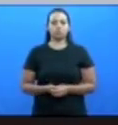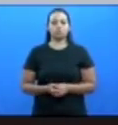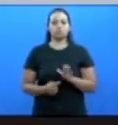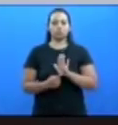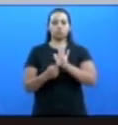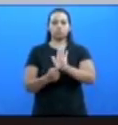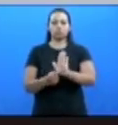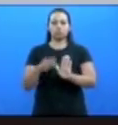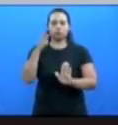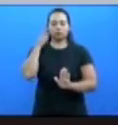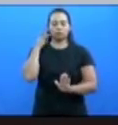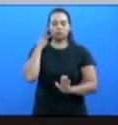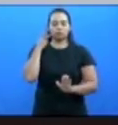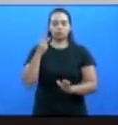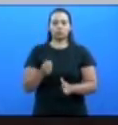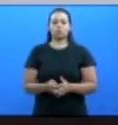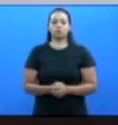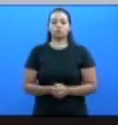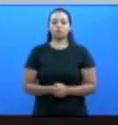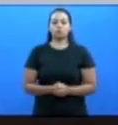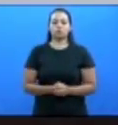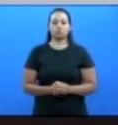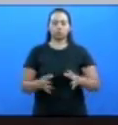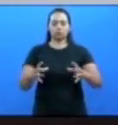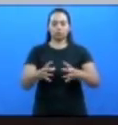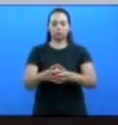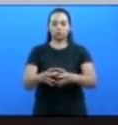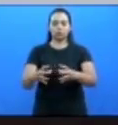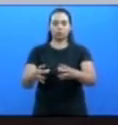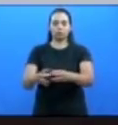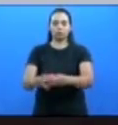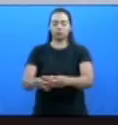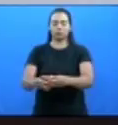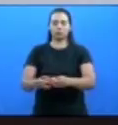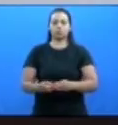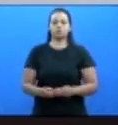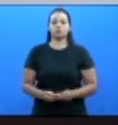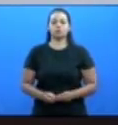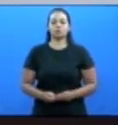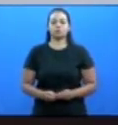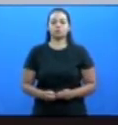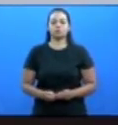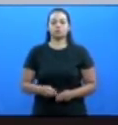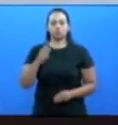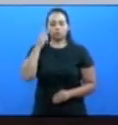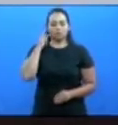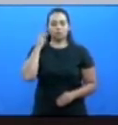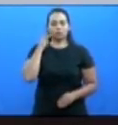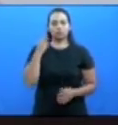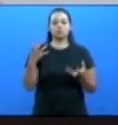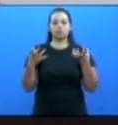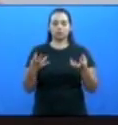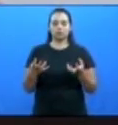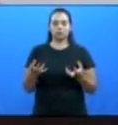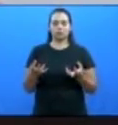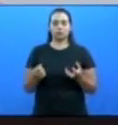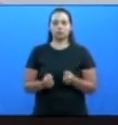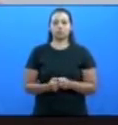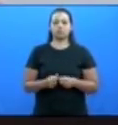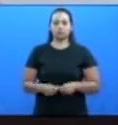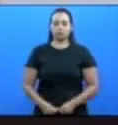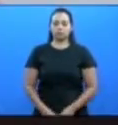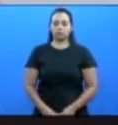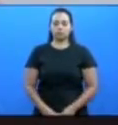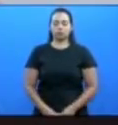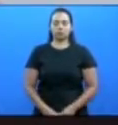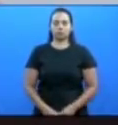de votação em grupos por ordem numérica. Os vereadores e vereadoras que forem favoráveis permaneçam